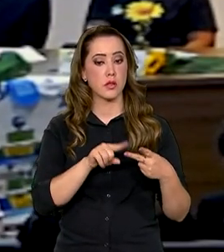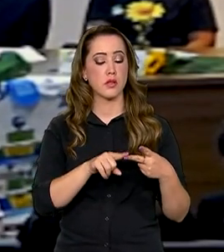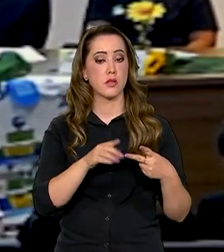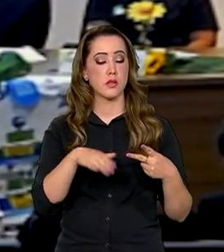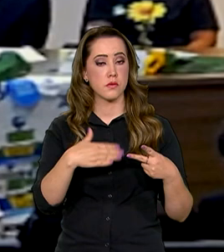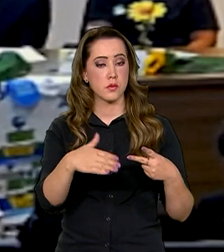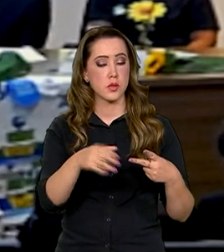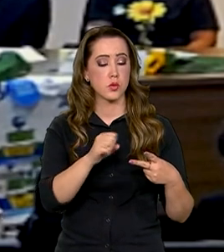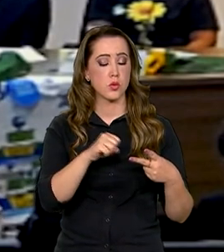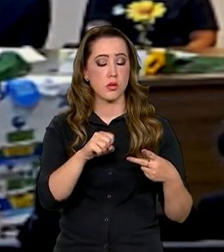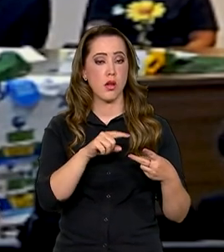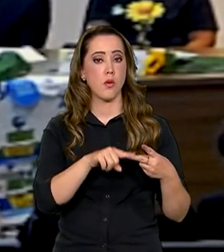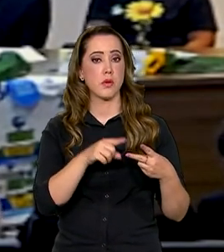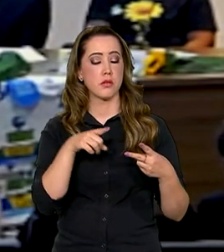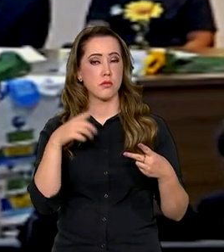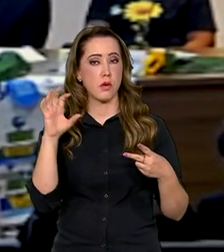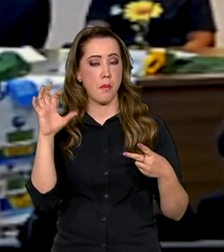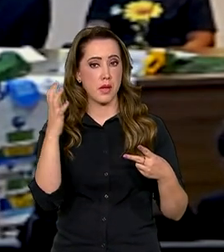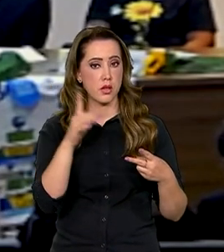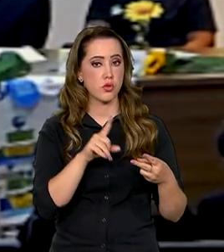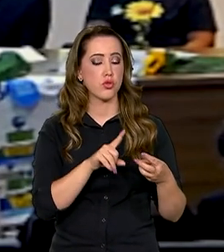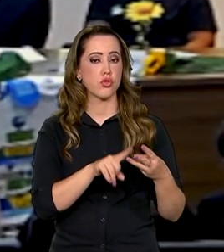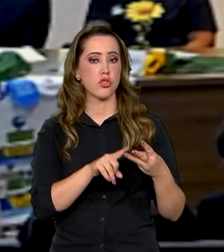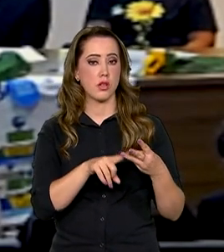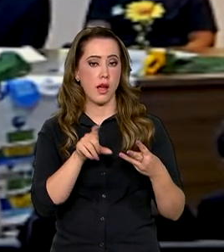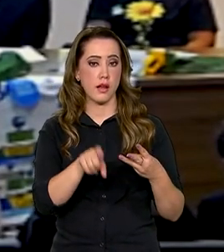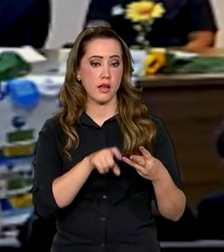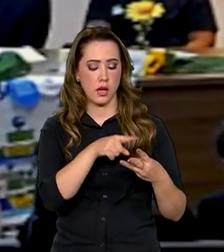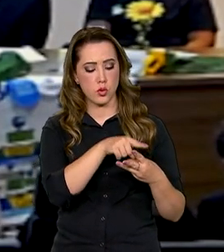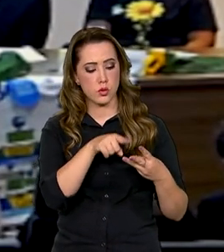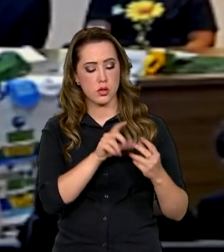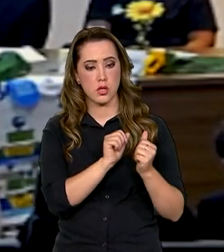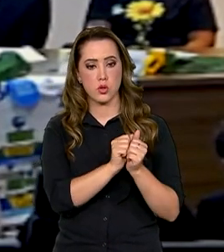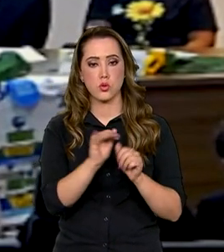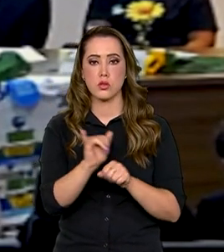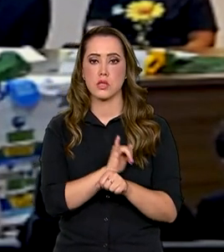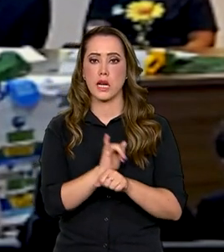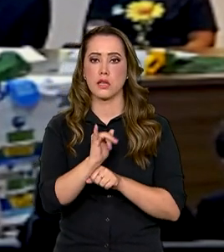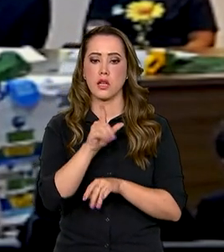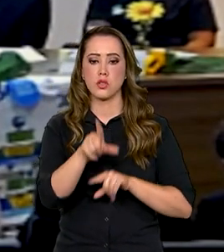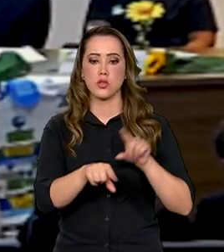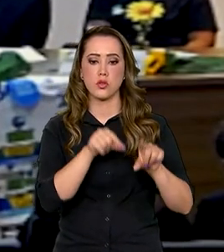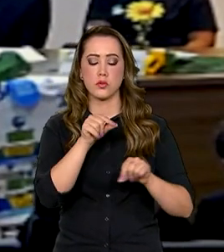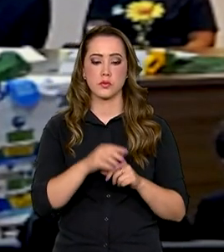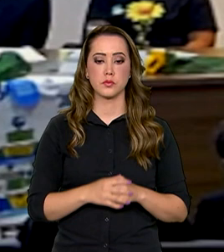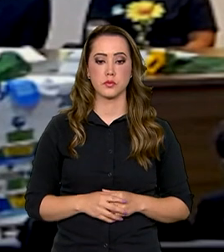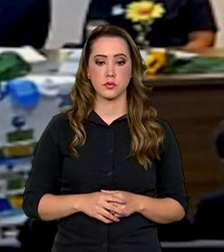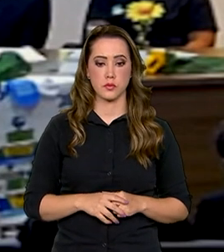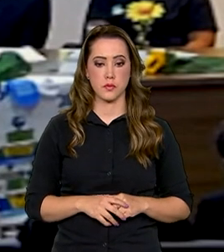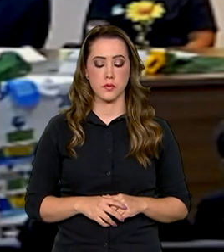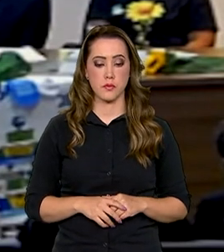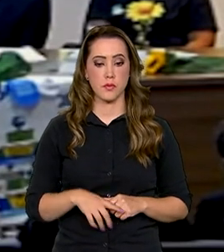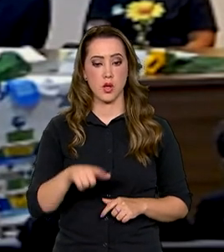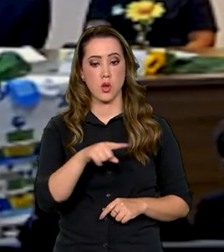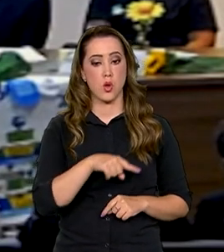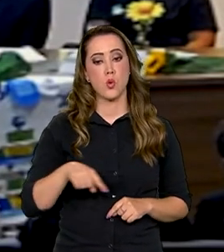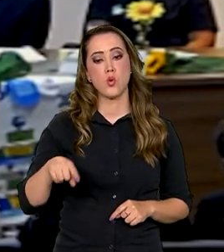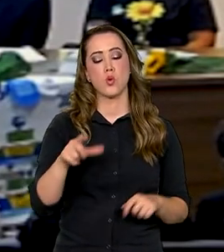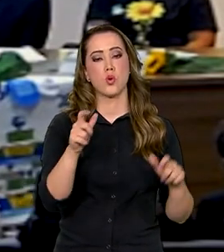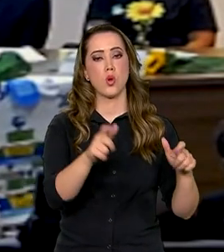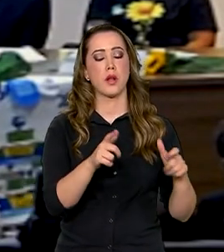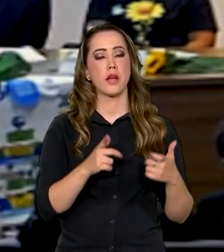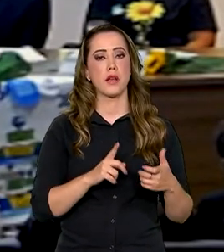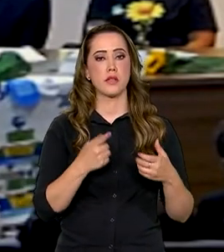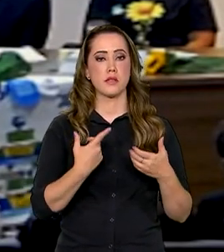Agrário se reuniram para definir estratégias de ação. Áreas que têm agricultura urbana, você vai precisar de